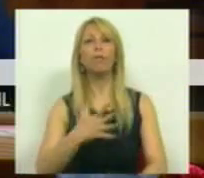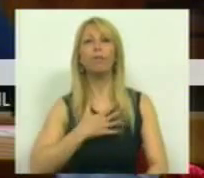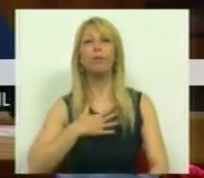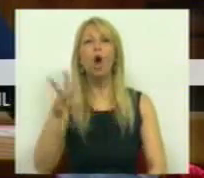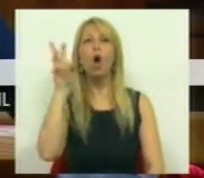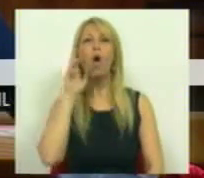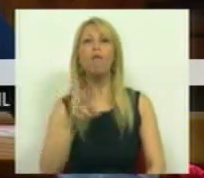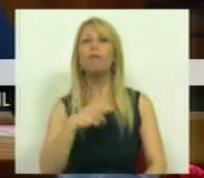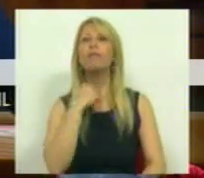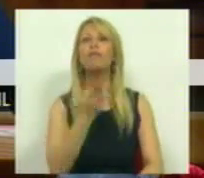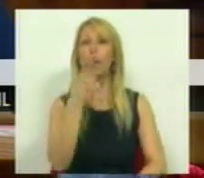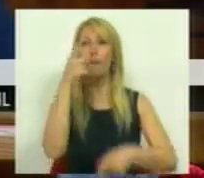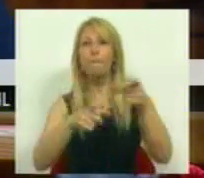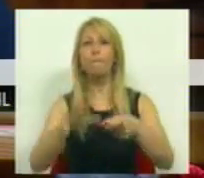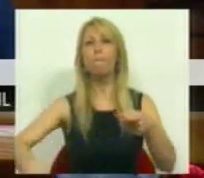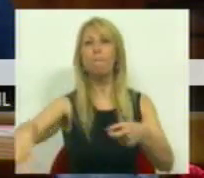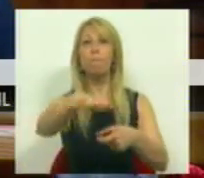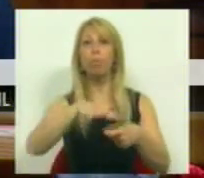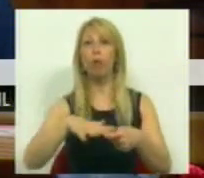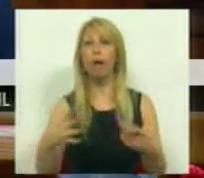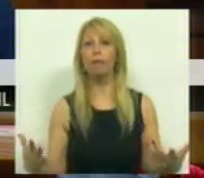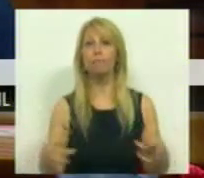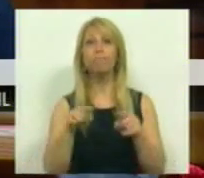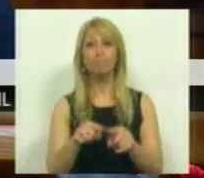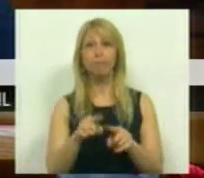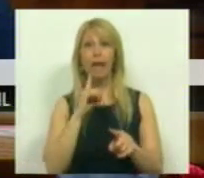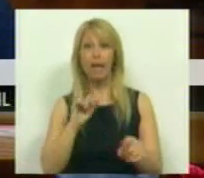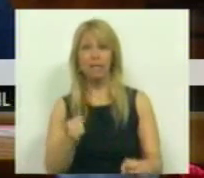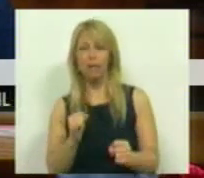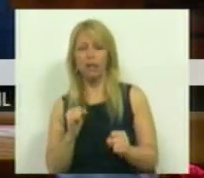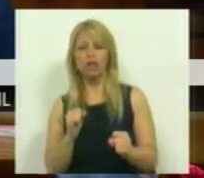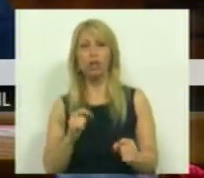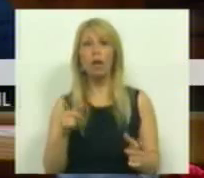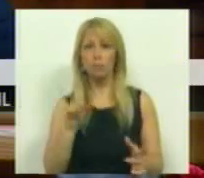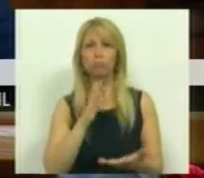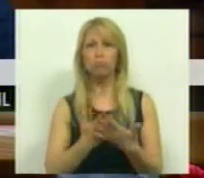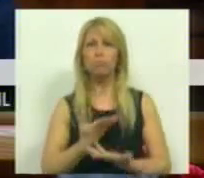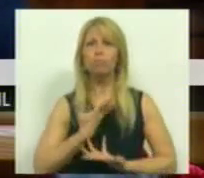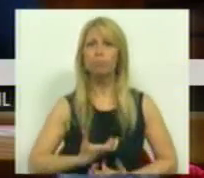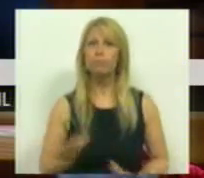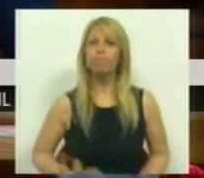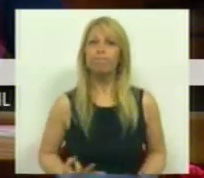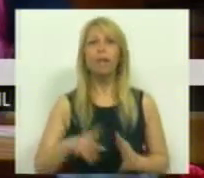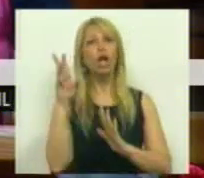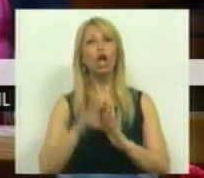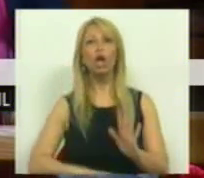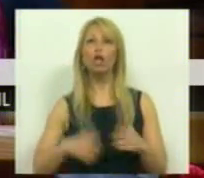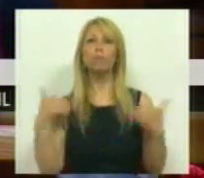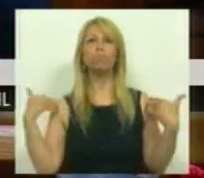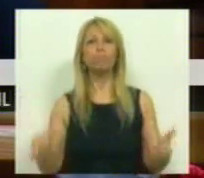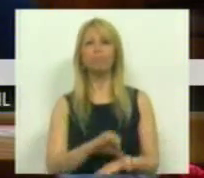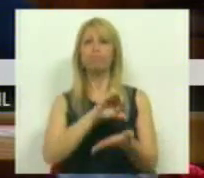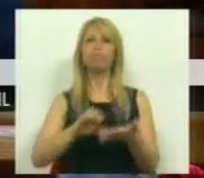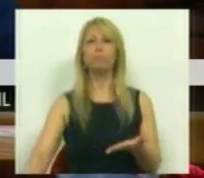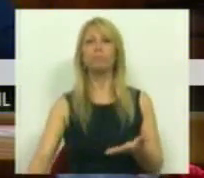voz popular. E essa desistência é uma ofensa. O regime que abdica da responsabilidade é em